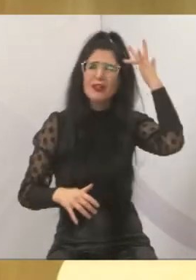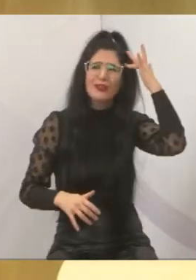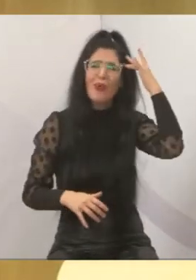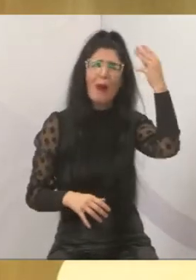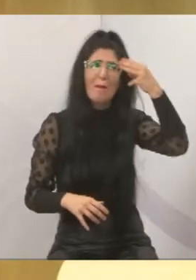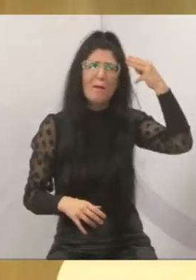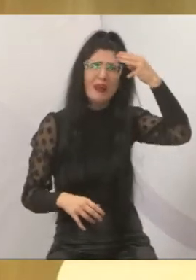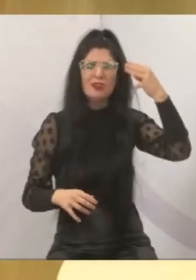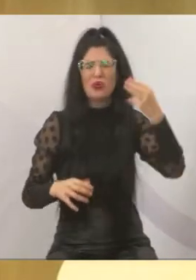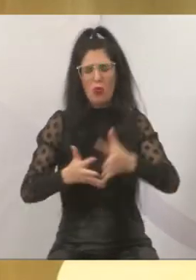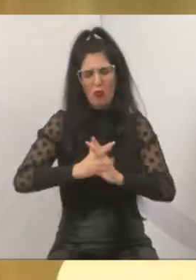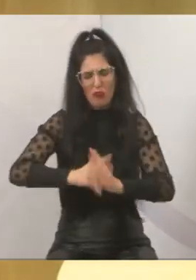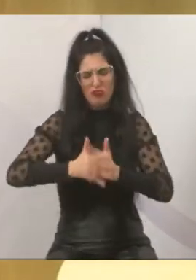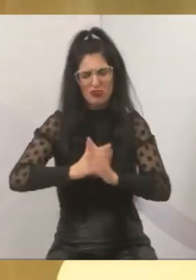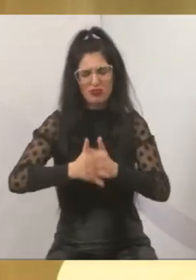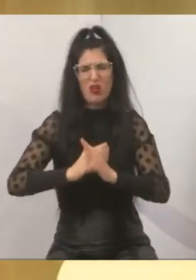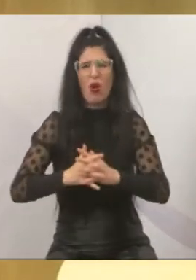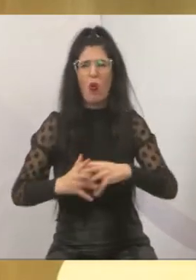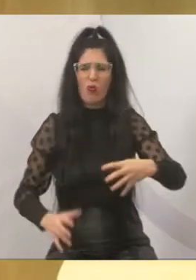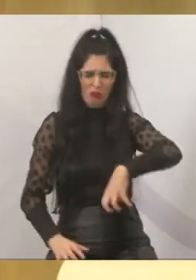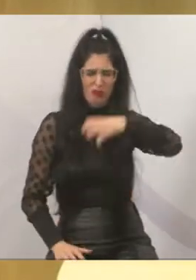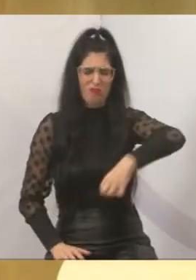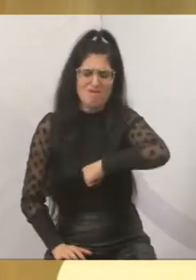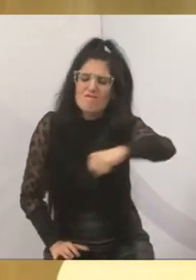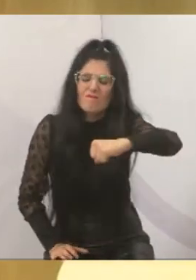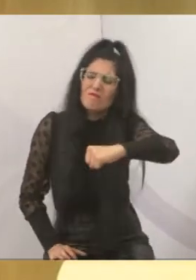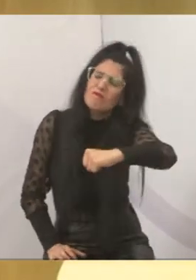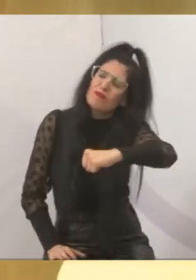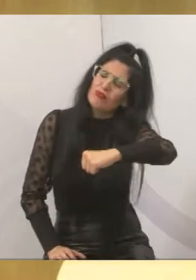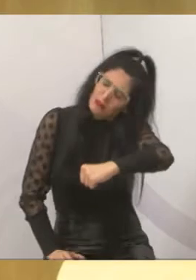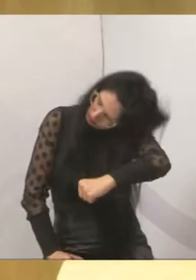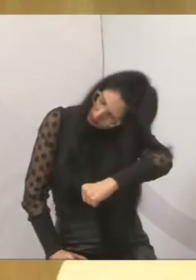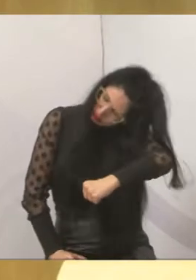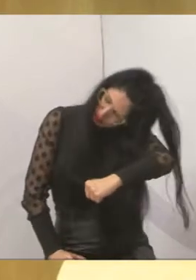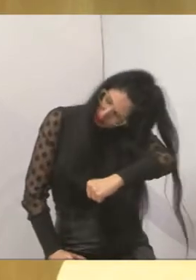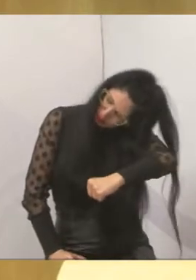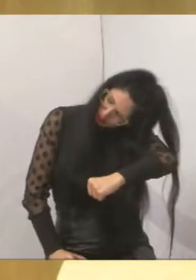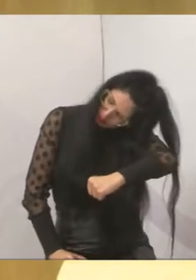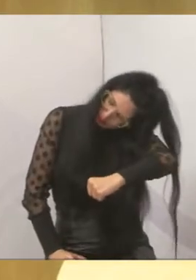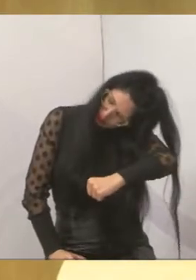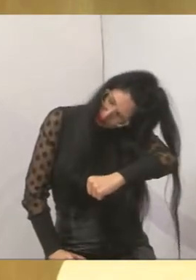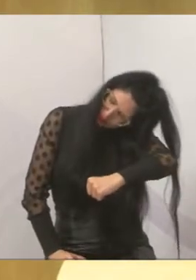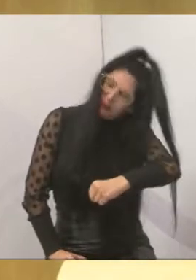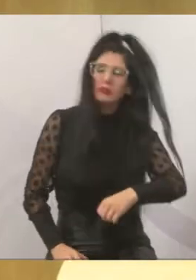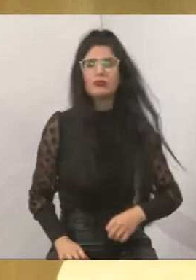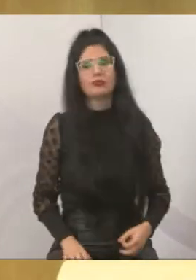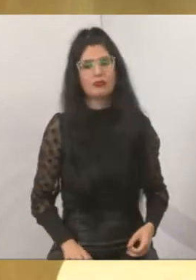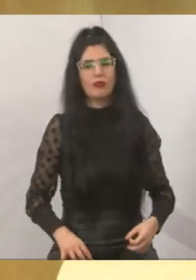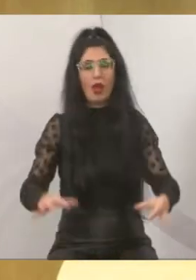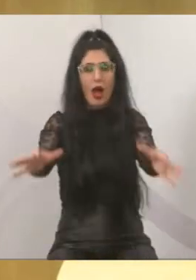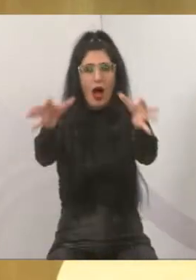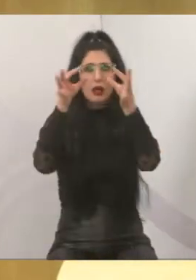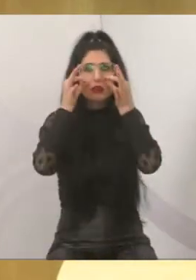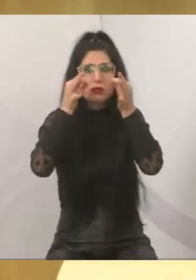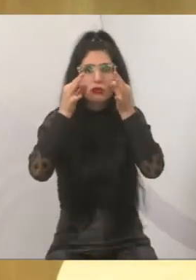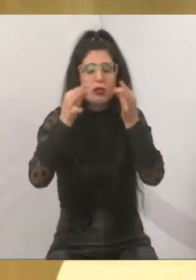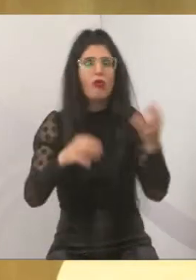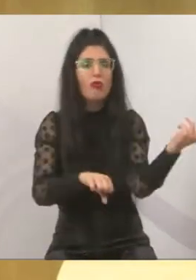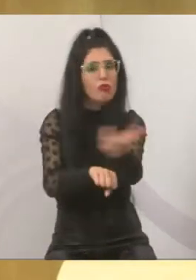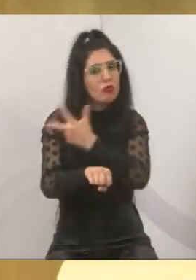pessoas. E nesse sentido, gostaria que todos prestassem atenção no vídeo que vamos mostrar